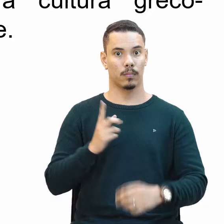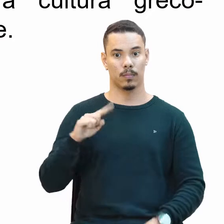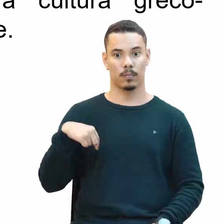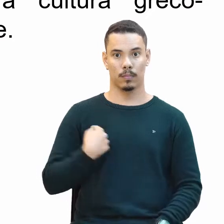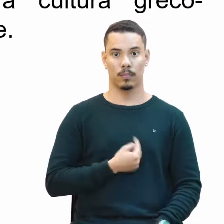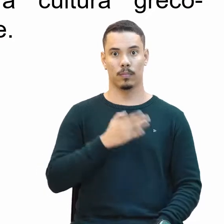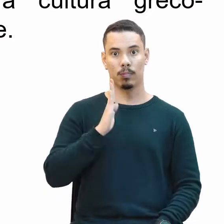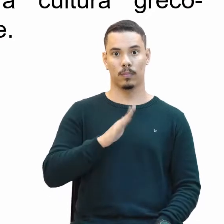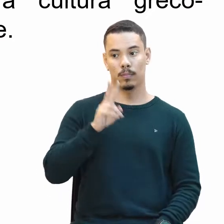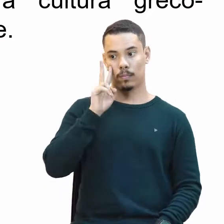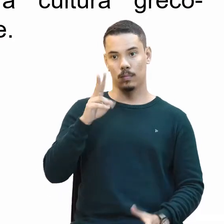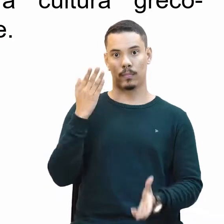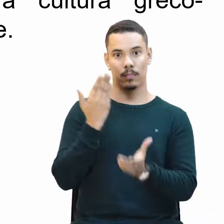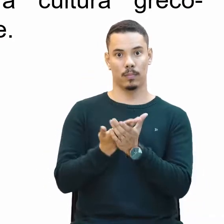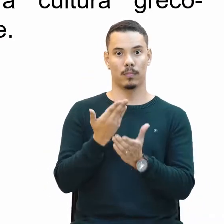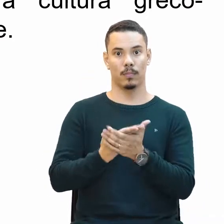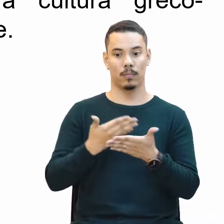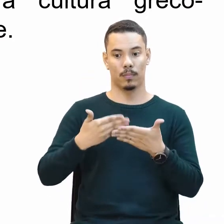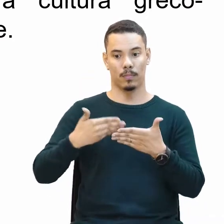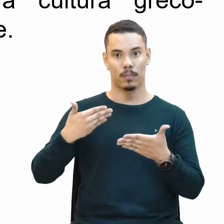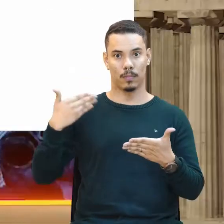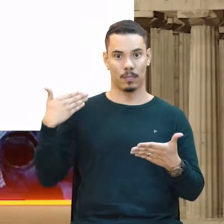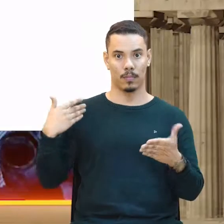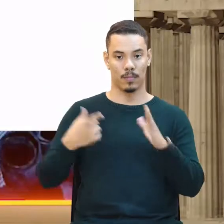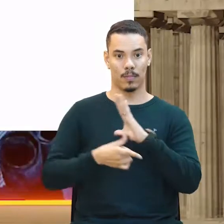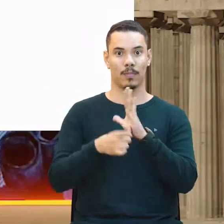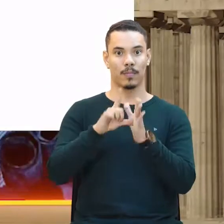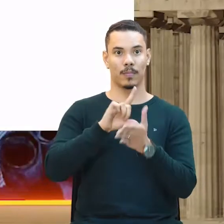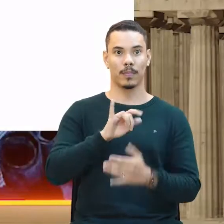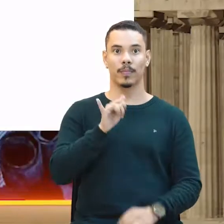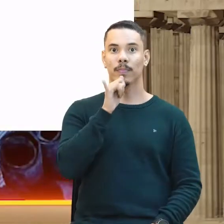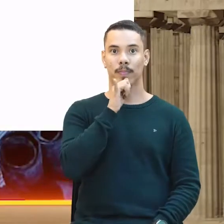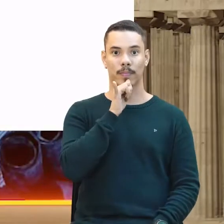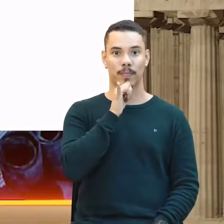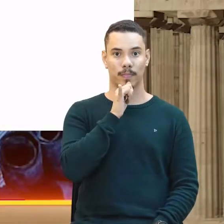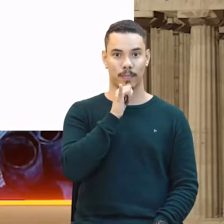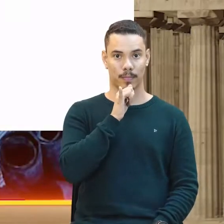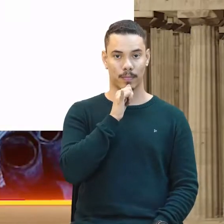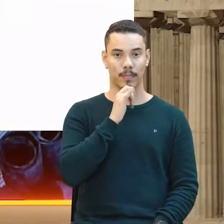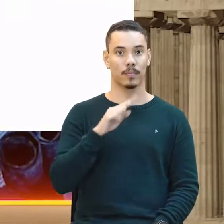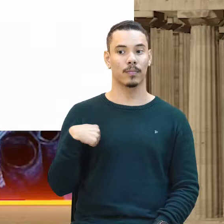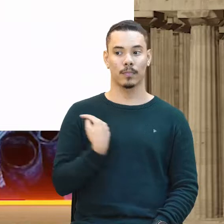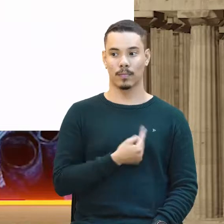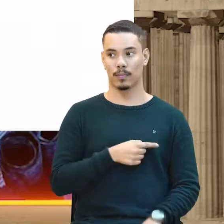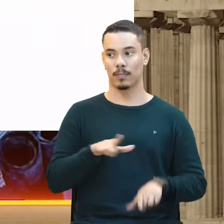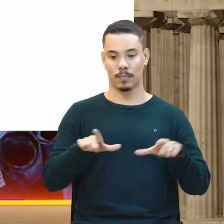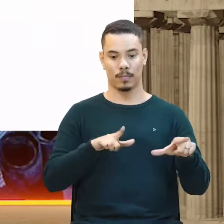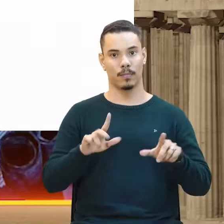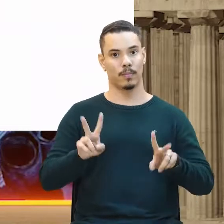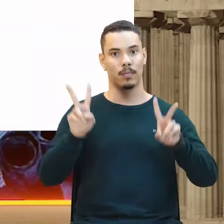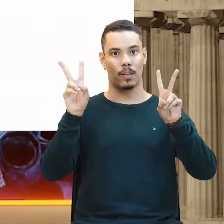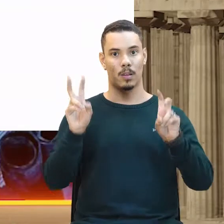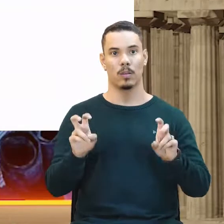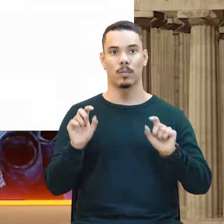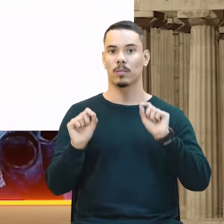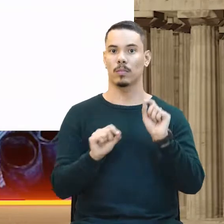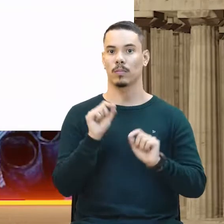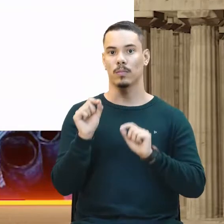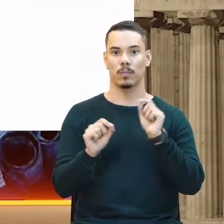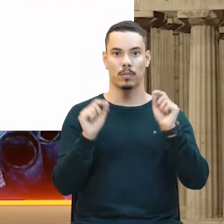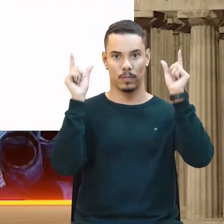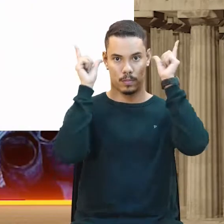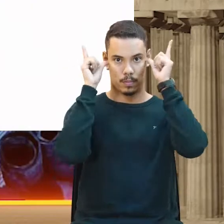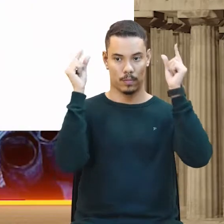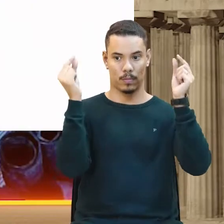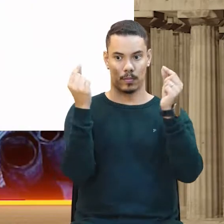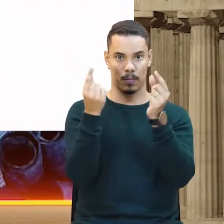passada, nas aulas anteriores, por exemplo, nós trabalhamos sobre a Grécia